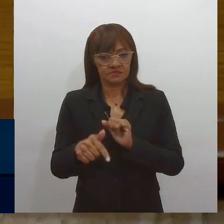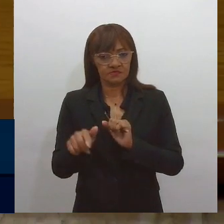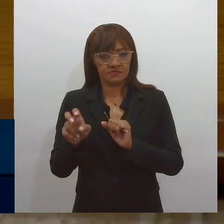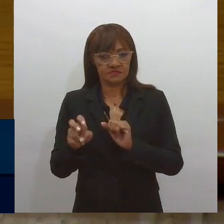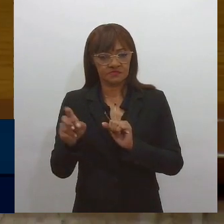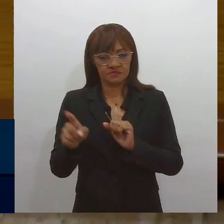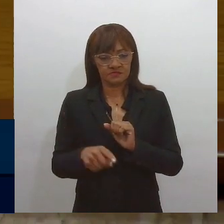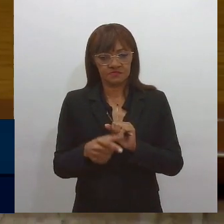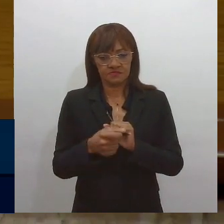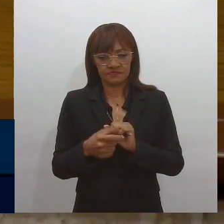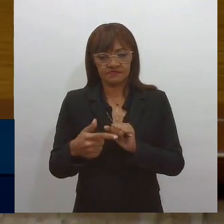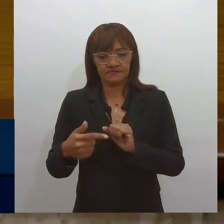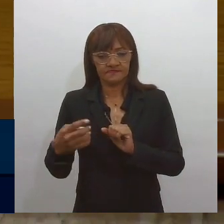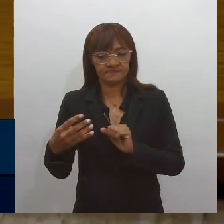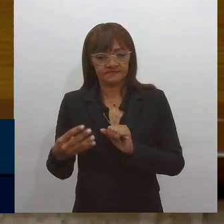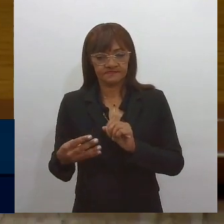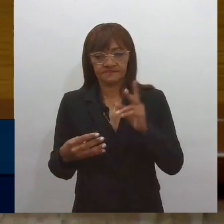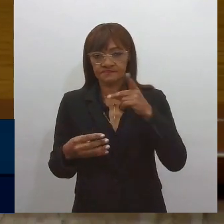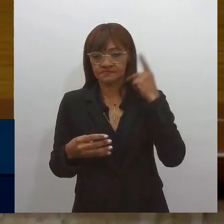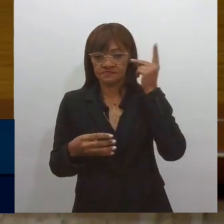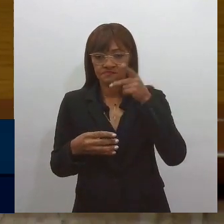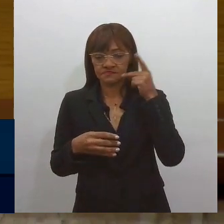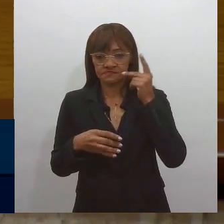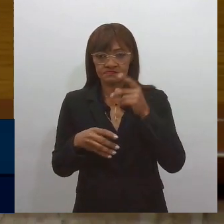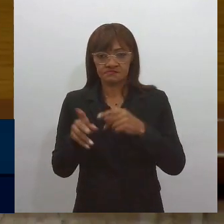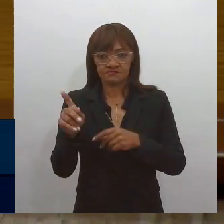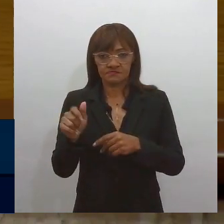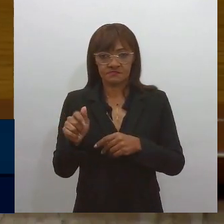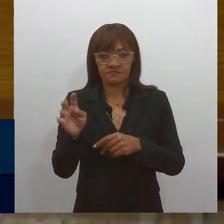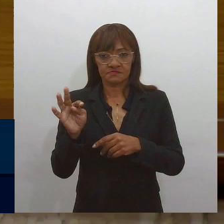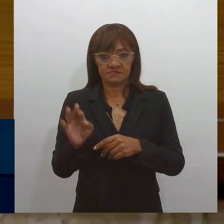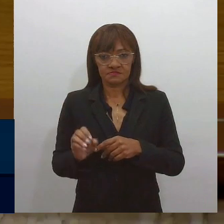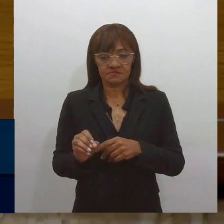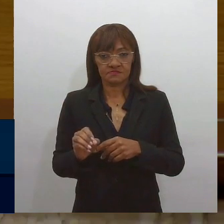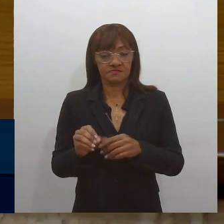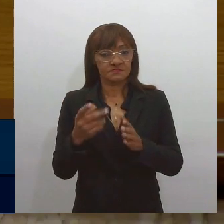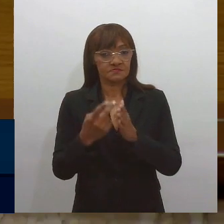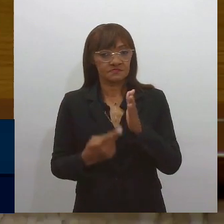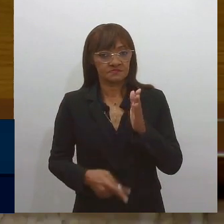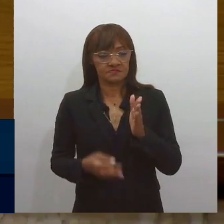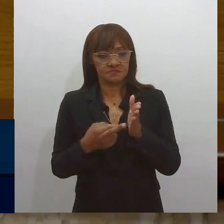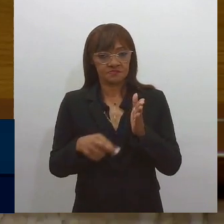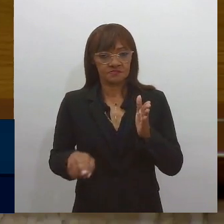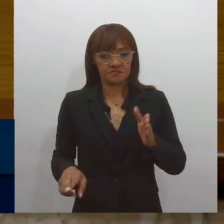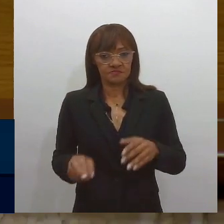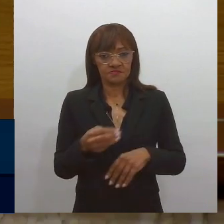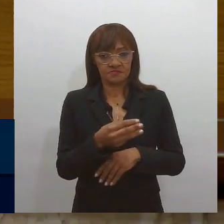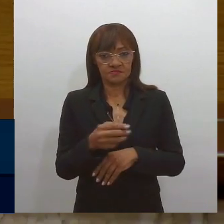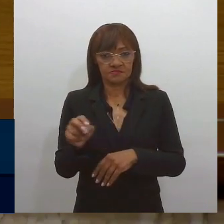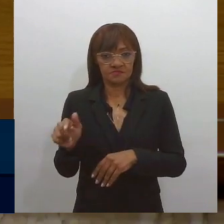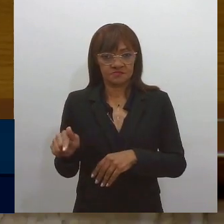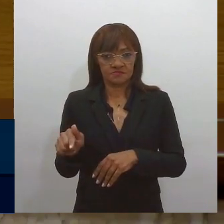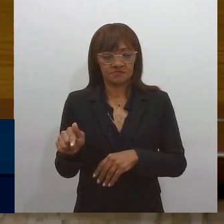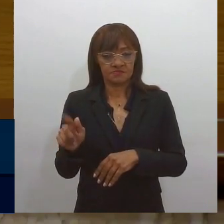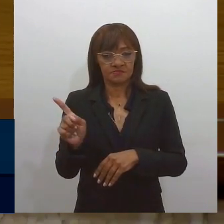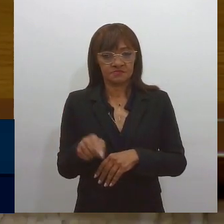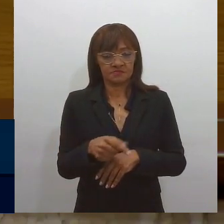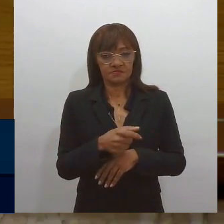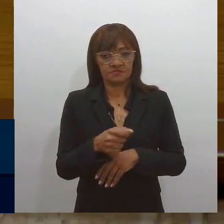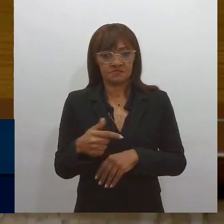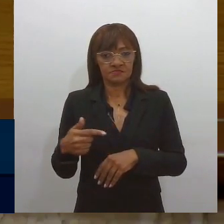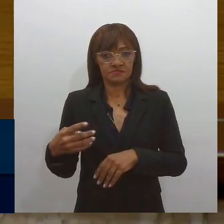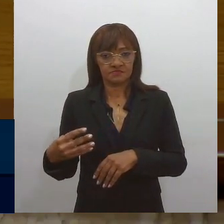pato Maravilha projeto de resolução número 37/2022 toria Deputado Dr